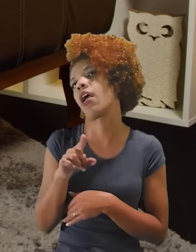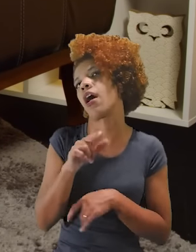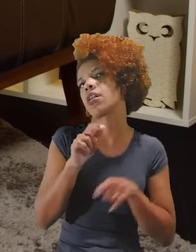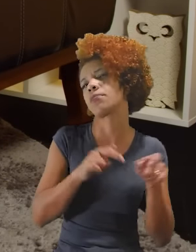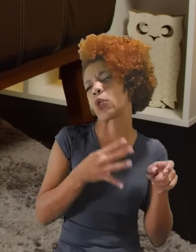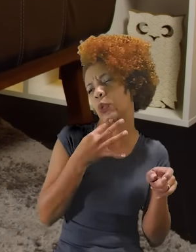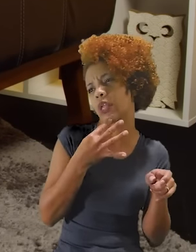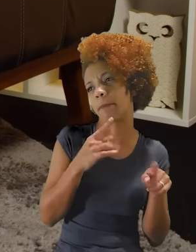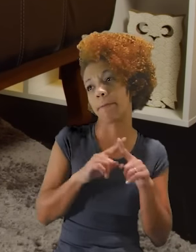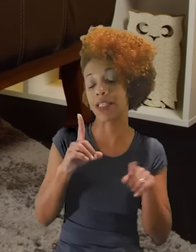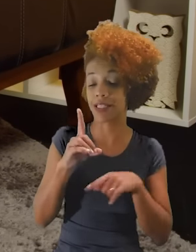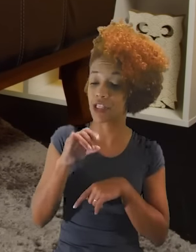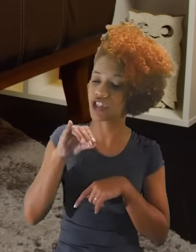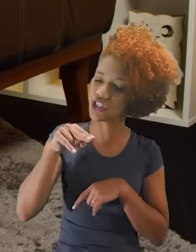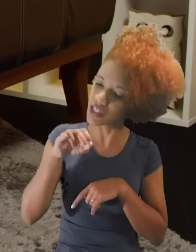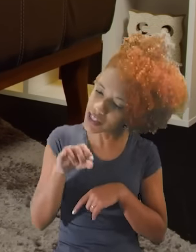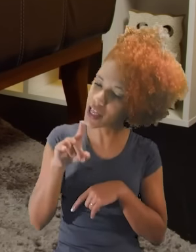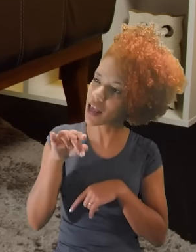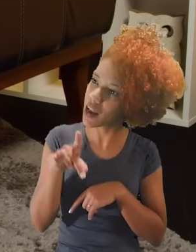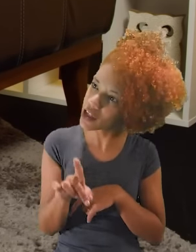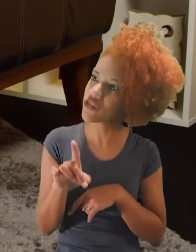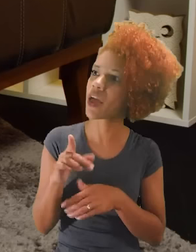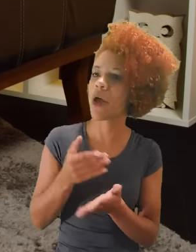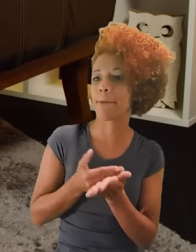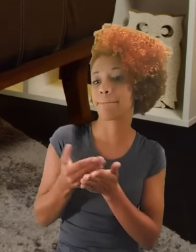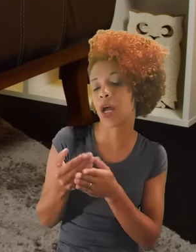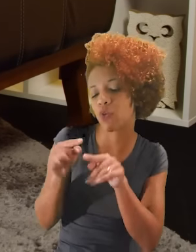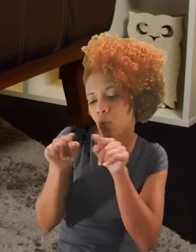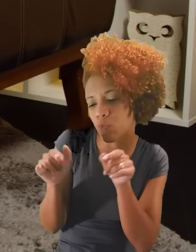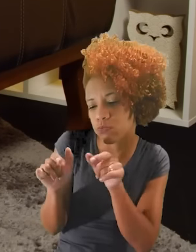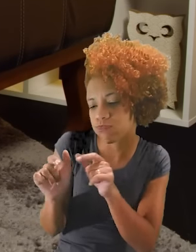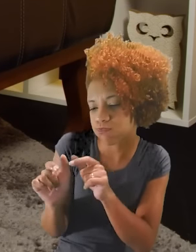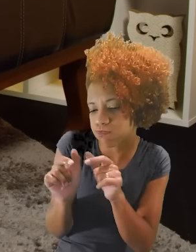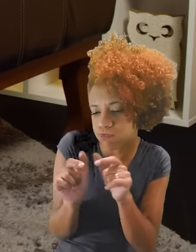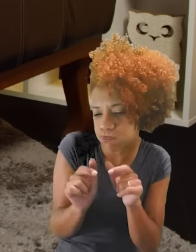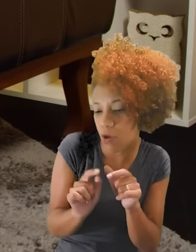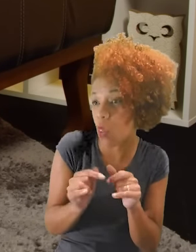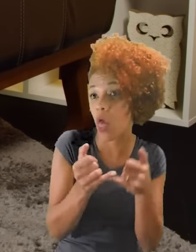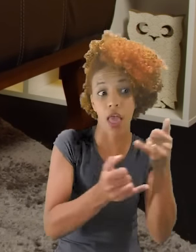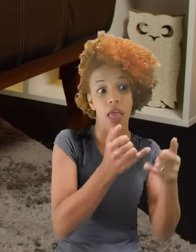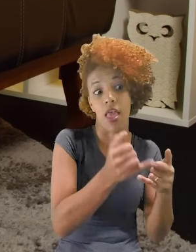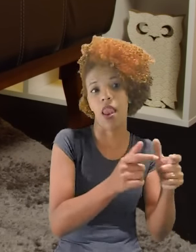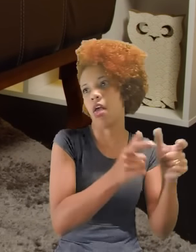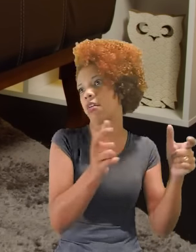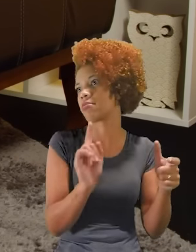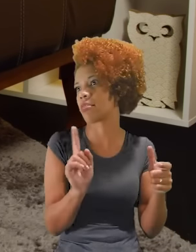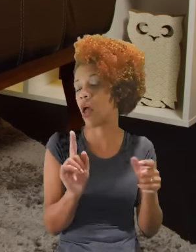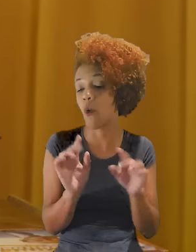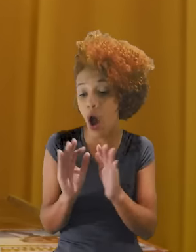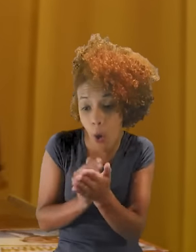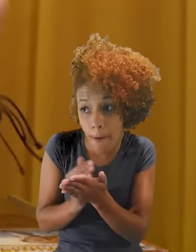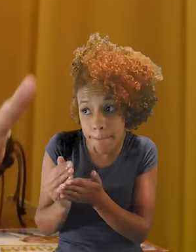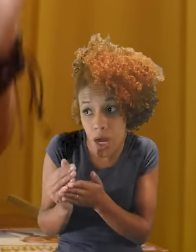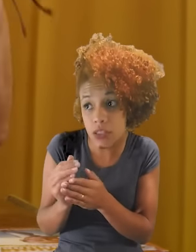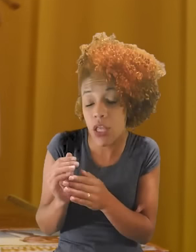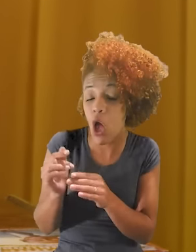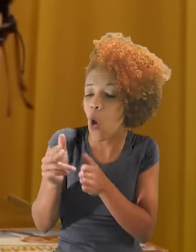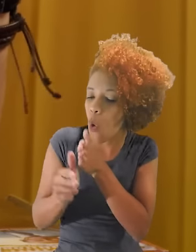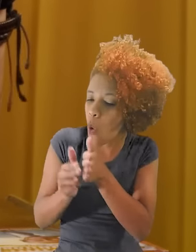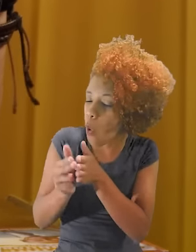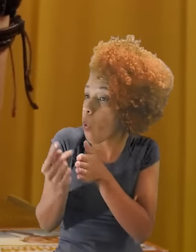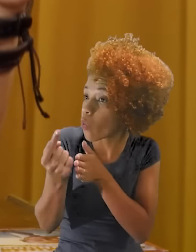cara, Disneyland, a ideia inicial eram miniaturas, não era um parque, a inicial de Disneyland era